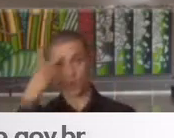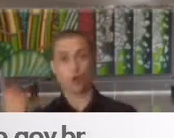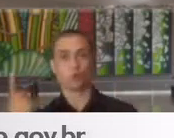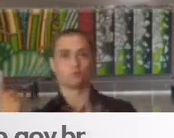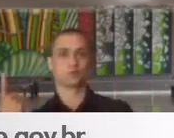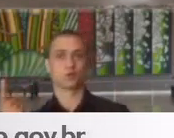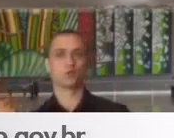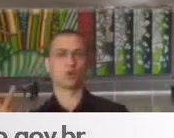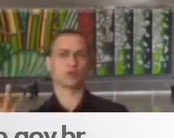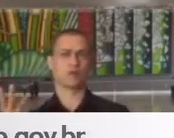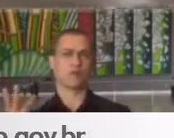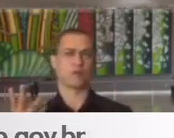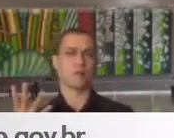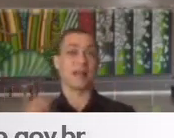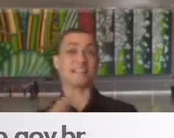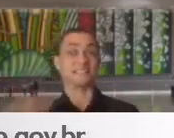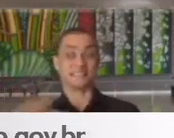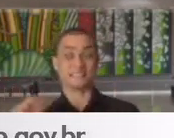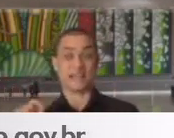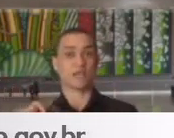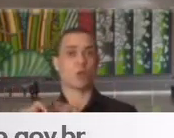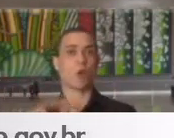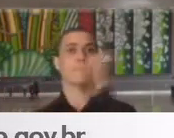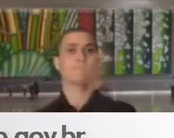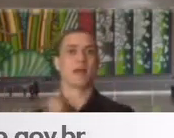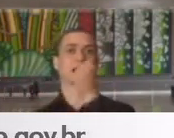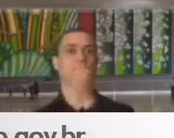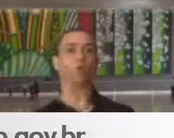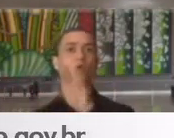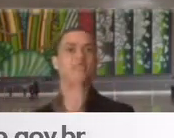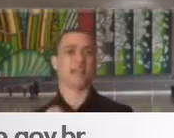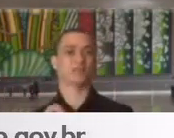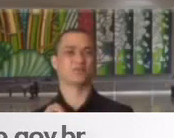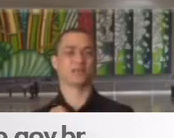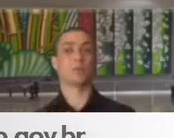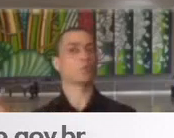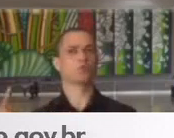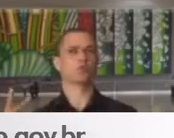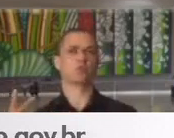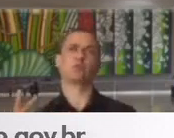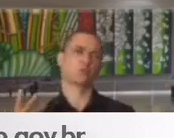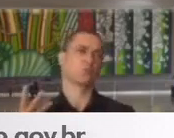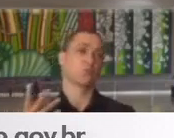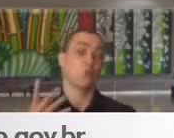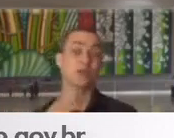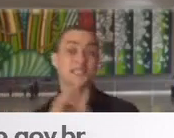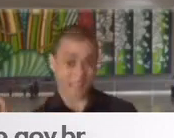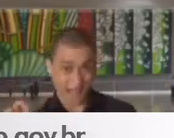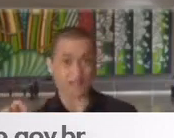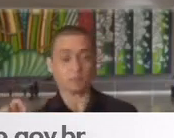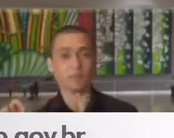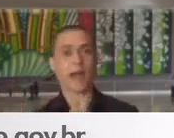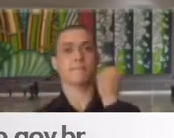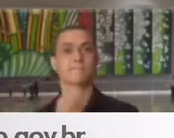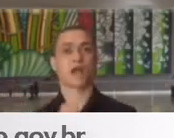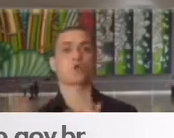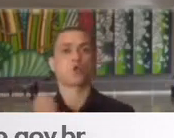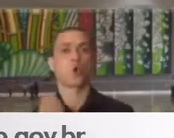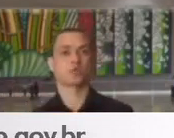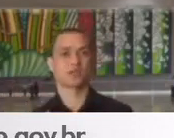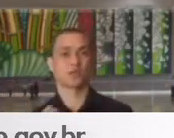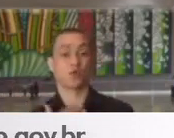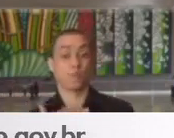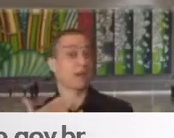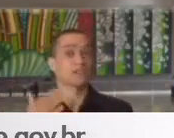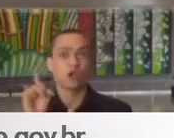de contagem, como se fosse o dia zero. Então, é a partir de 100 casos é que você começa a estabelecer essa curva de